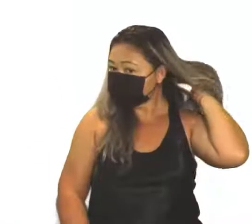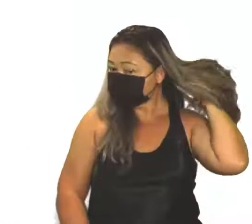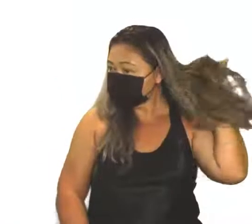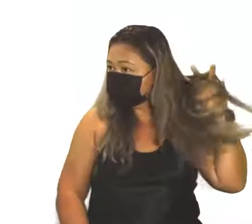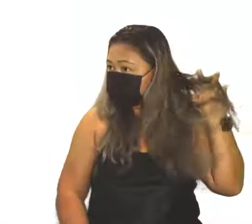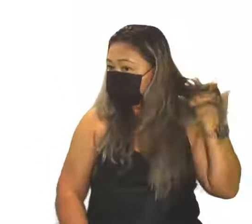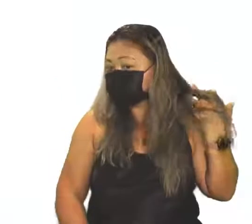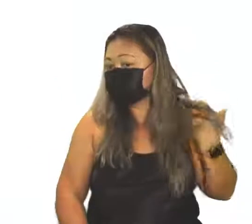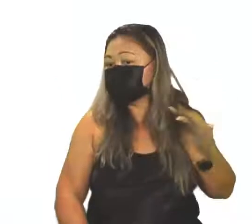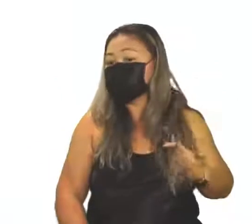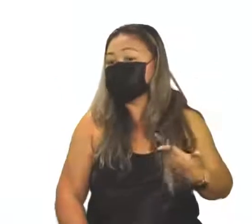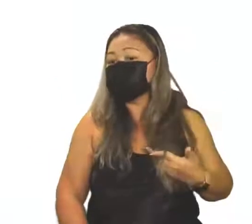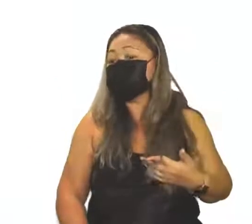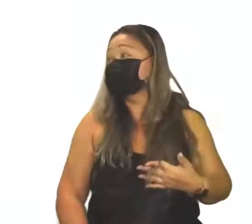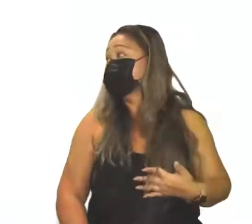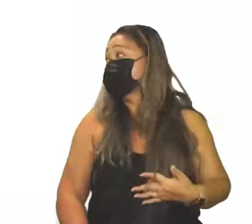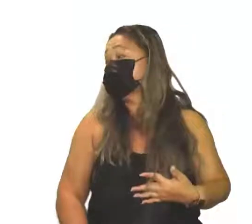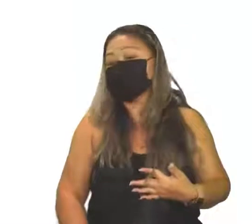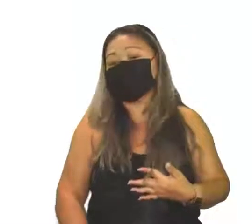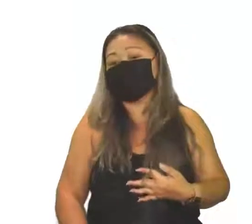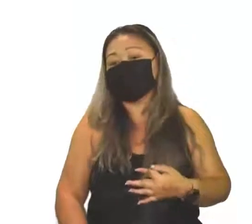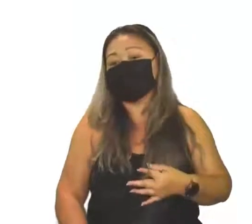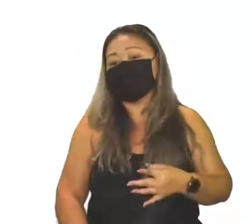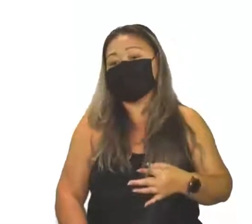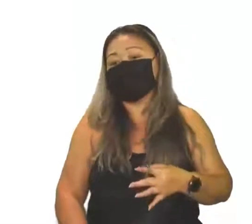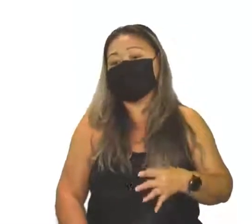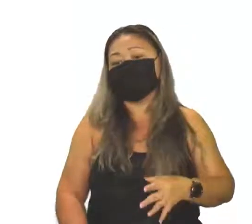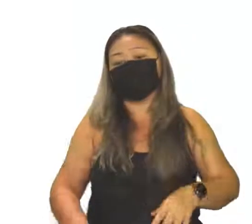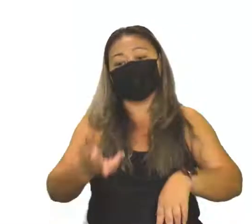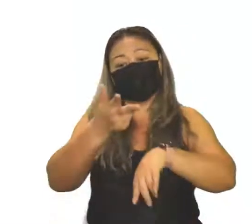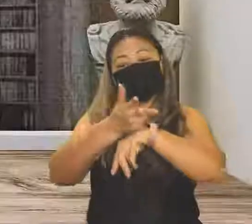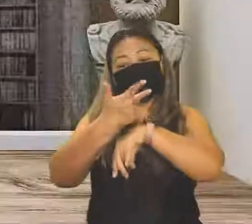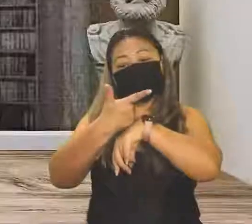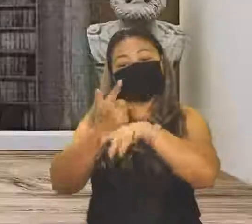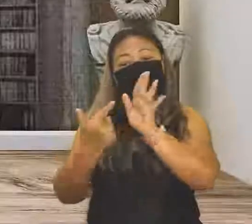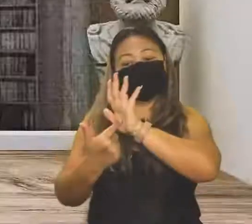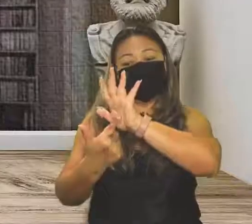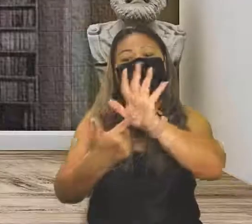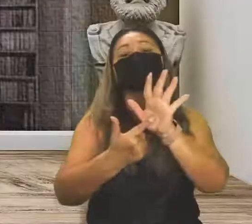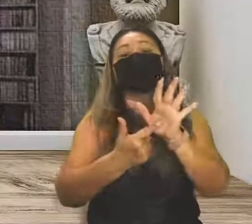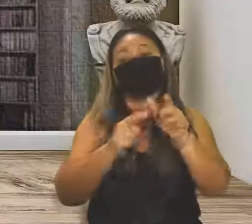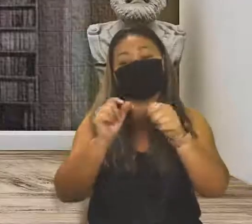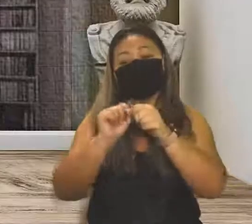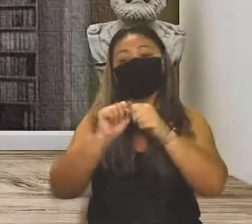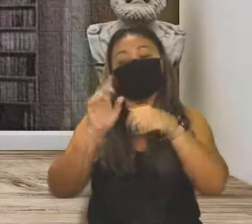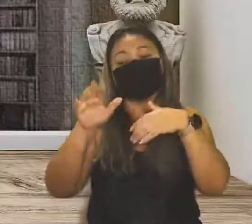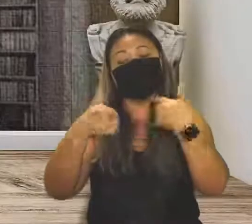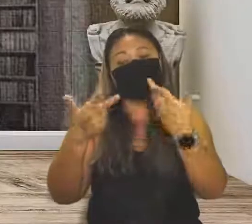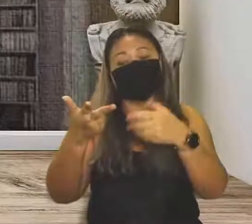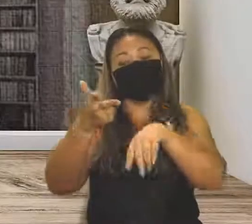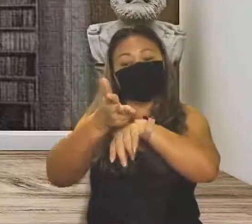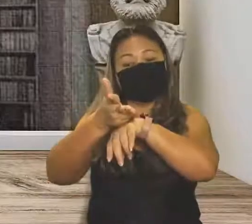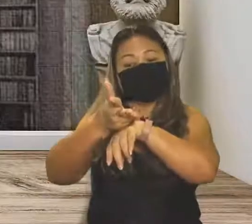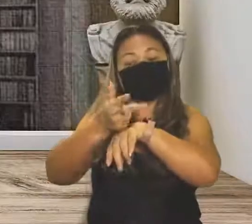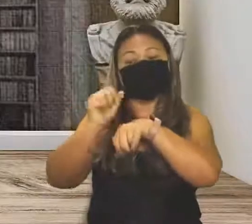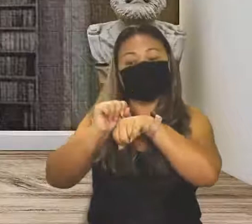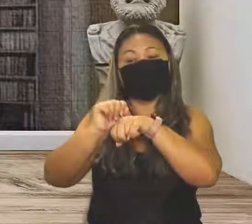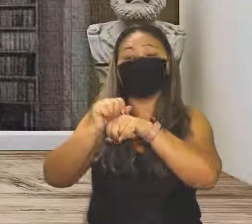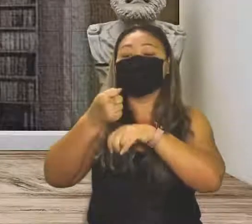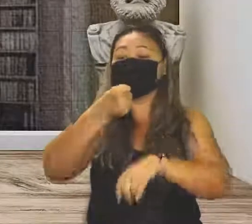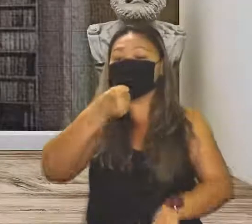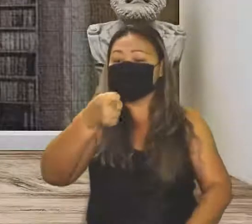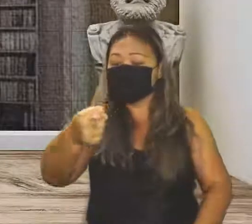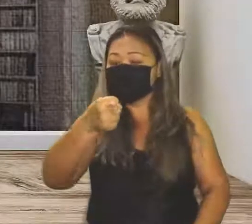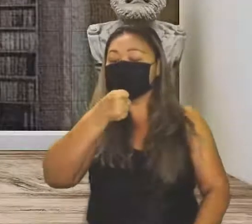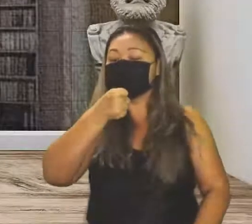um vídeo, né, que ele vai apresentar sobre os tipos de conhecimento, né? Esse videozinho é uma matéria